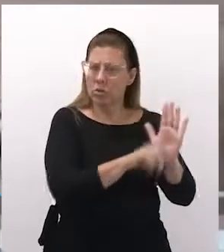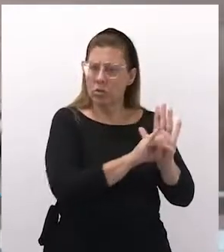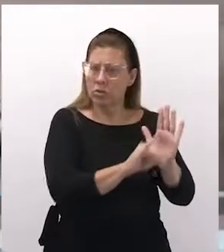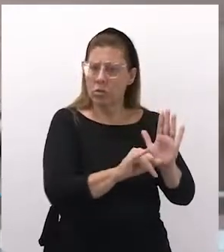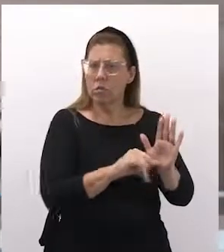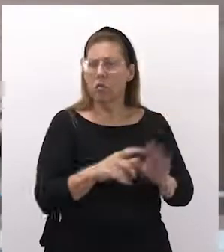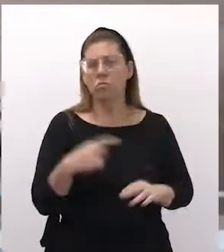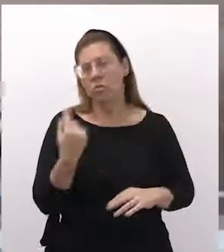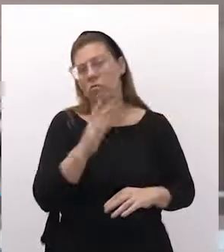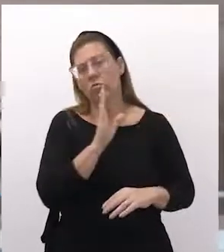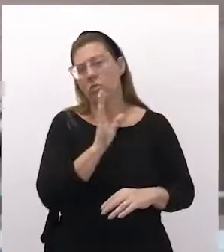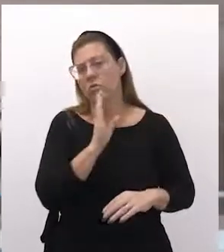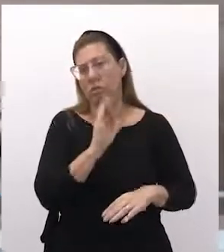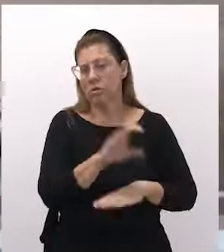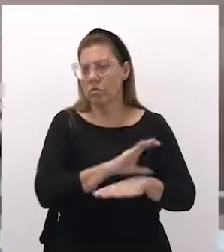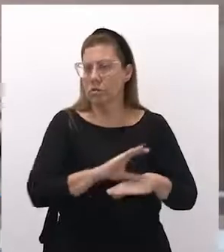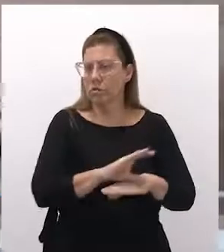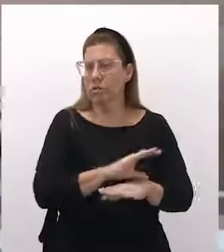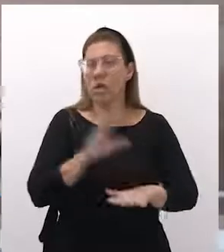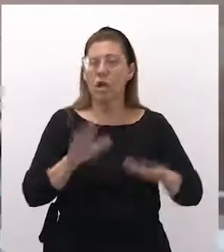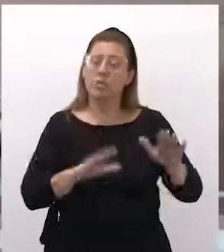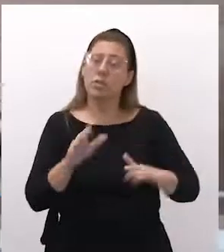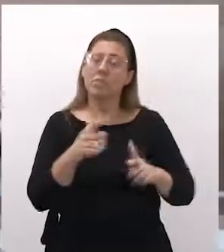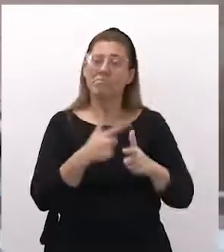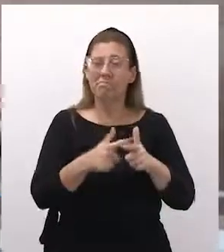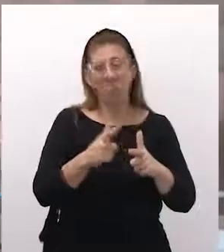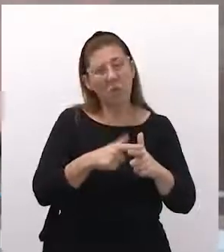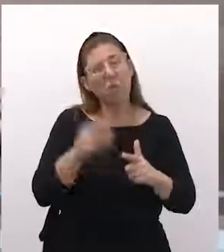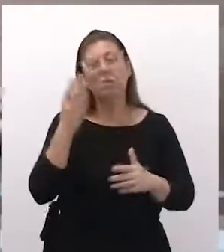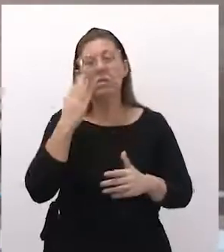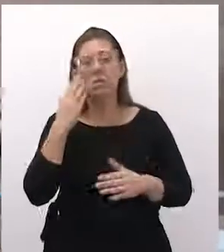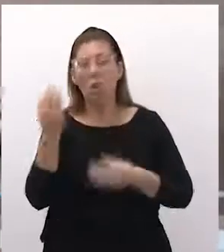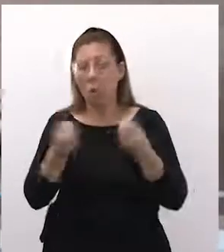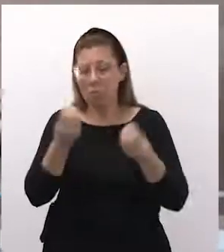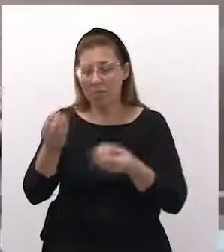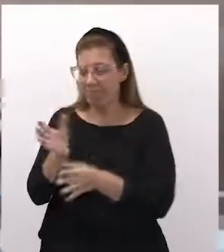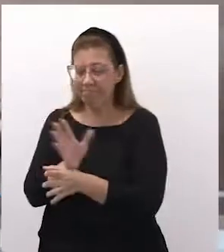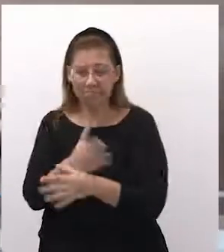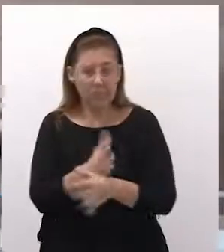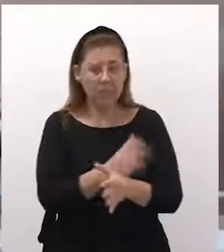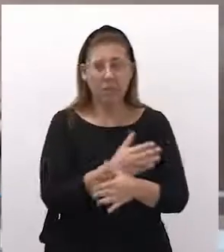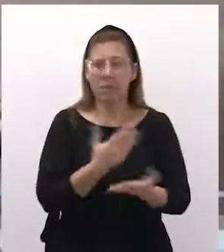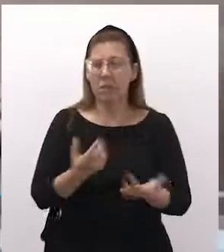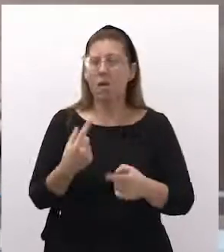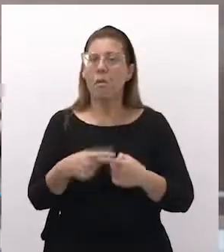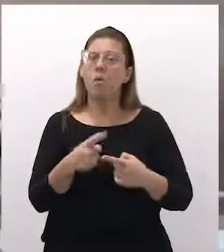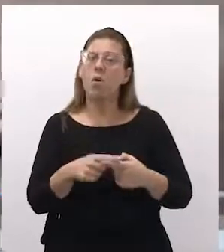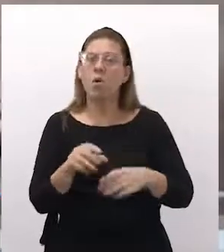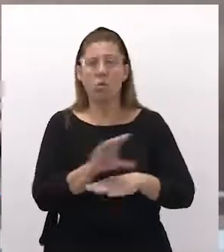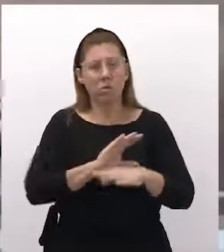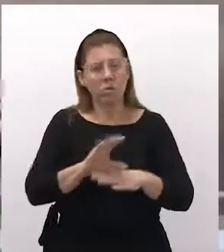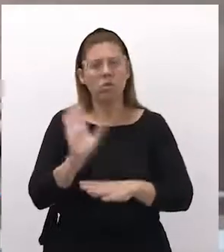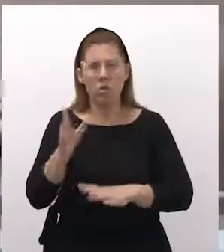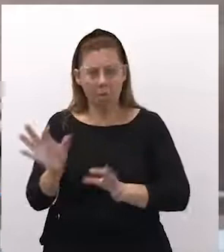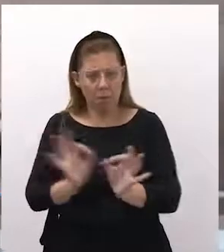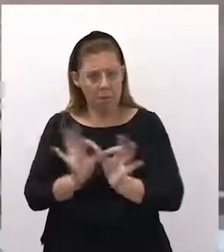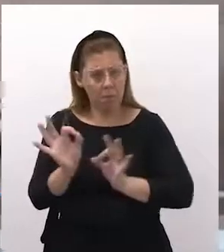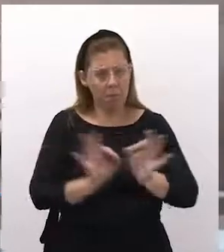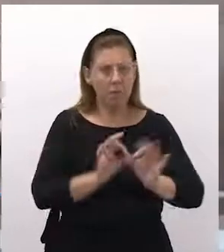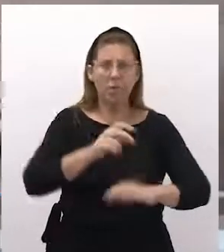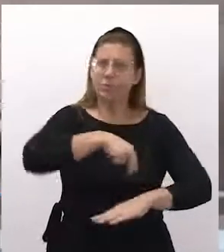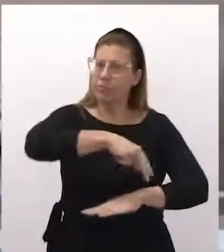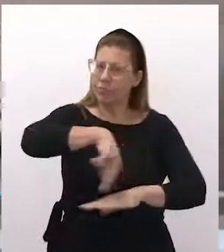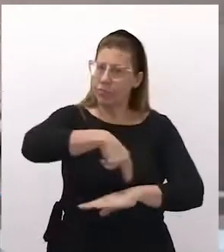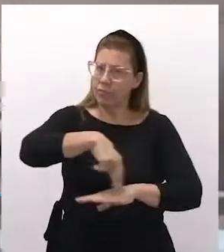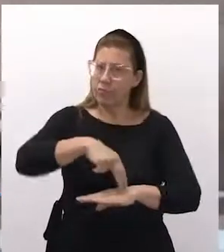conhecer a Constituição, às vezes a gente pode ter uma dificuldade de saber para onde a gente vai, né? Porque a Constituição planejou, né, uma nação,